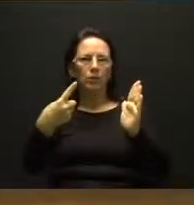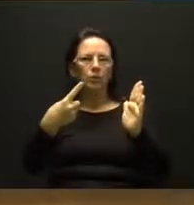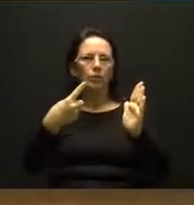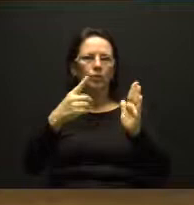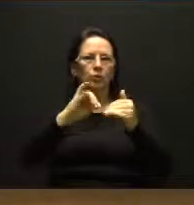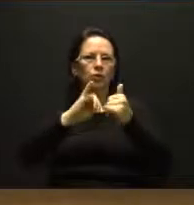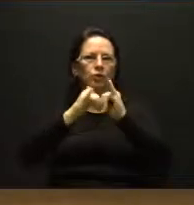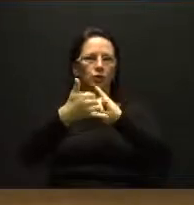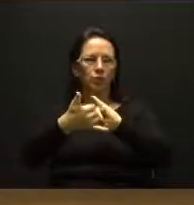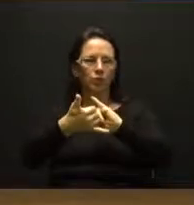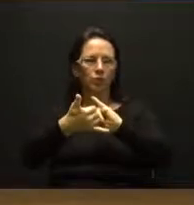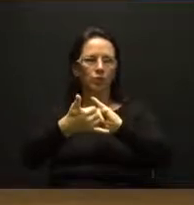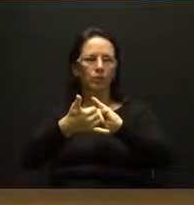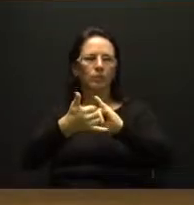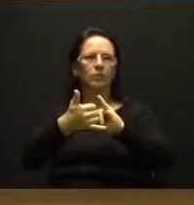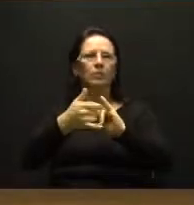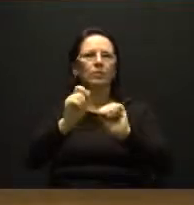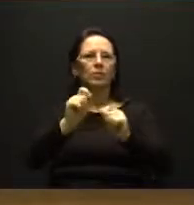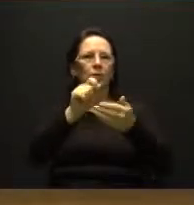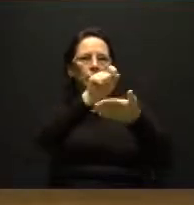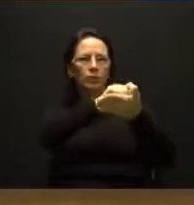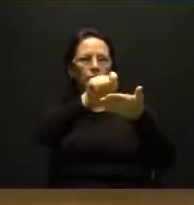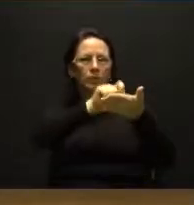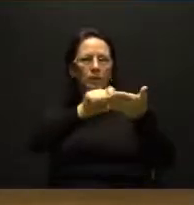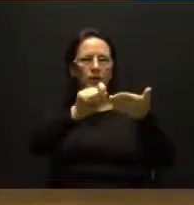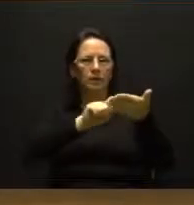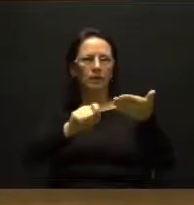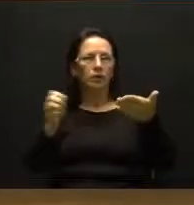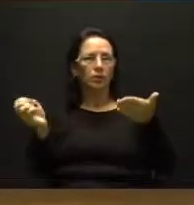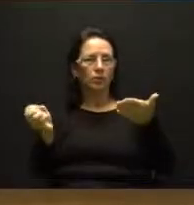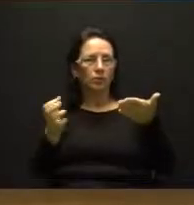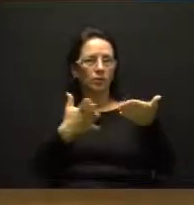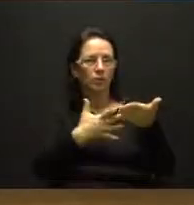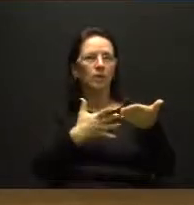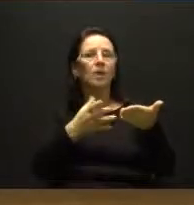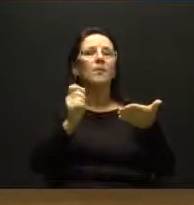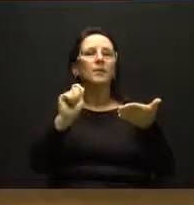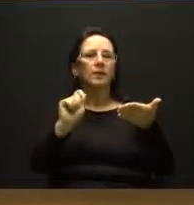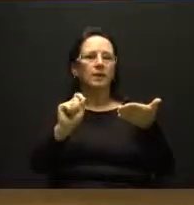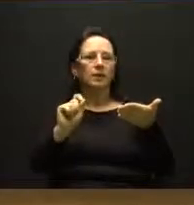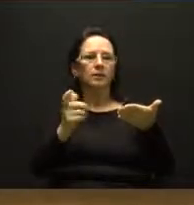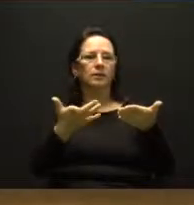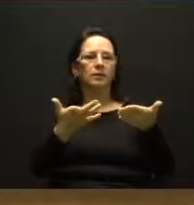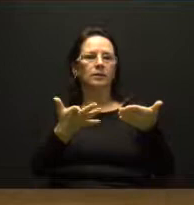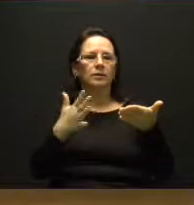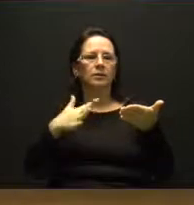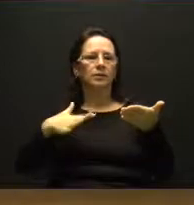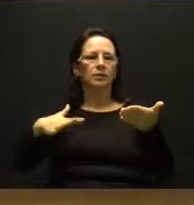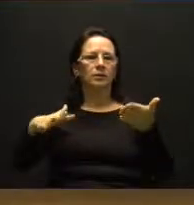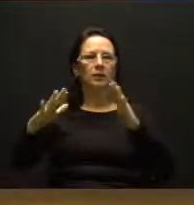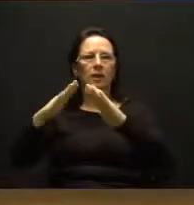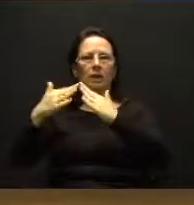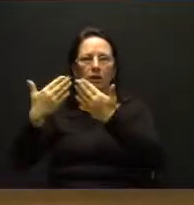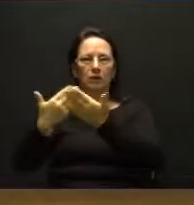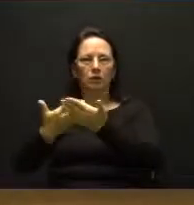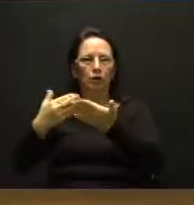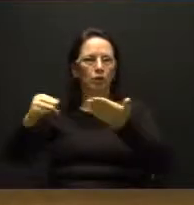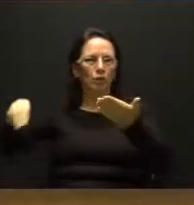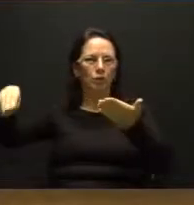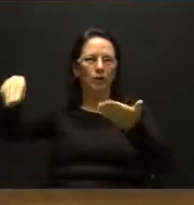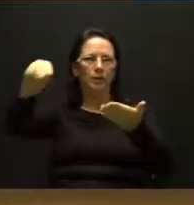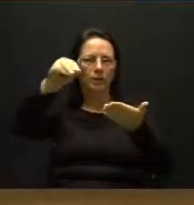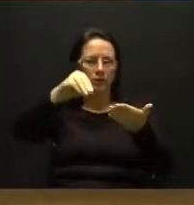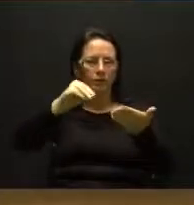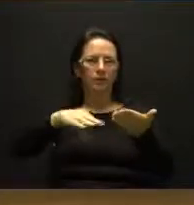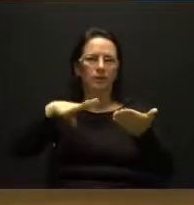julho para que ele faça um novo recadastramento esse recadastramento para que é na verdade a maioria das conveniadas aqui